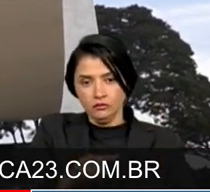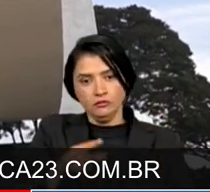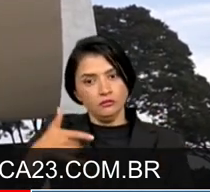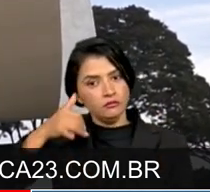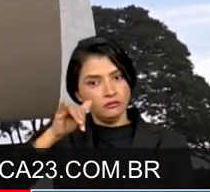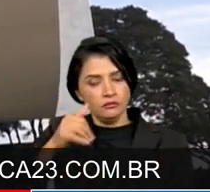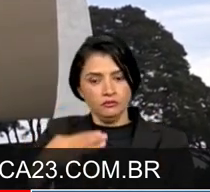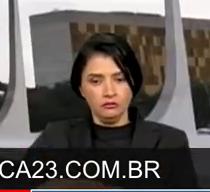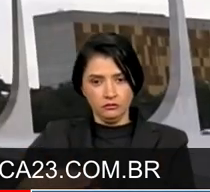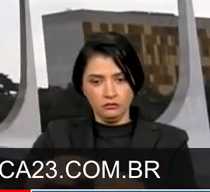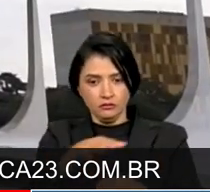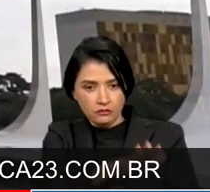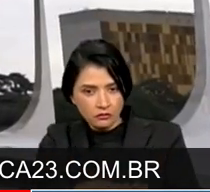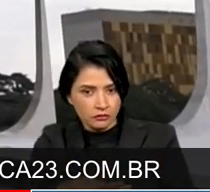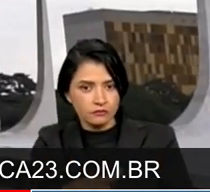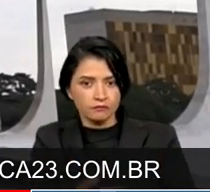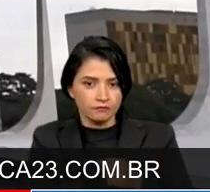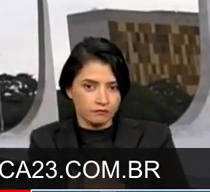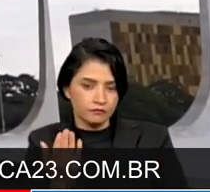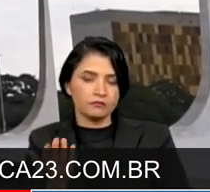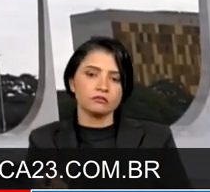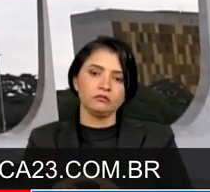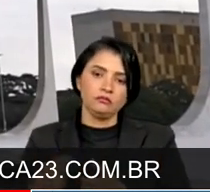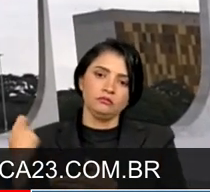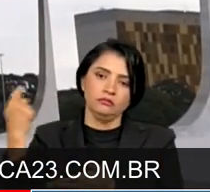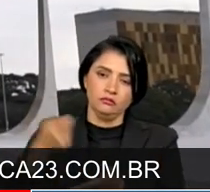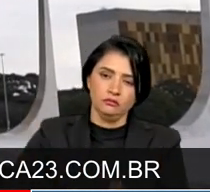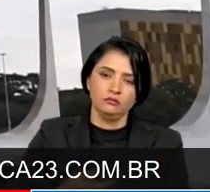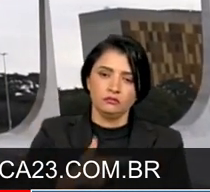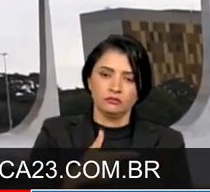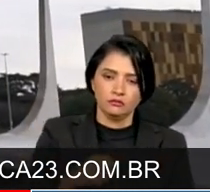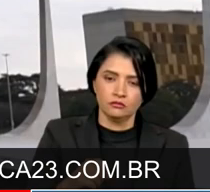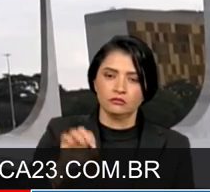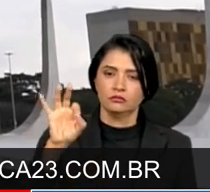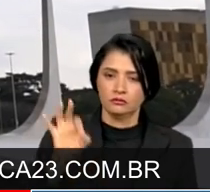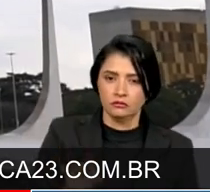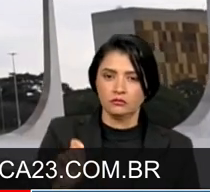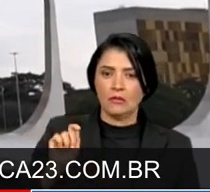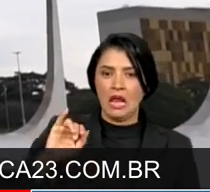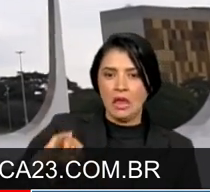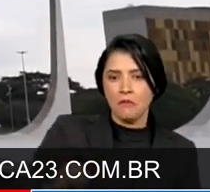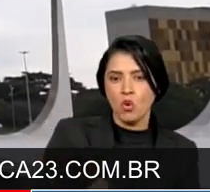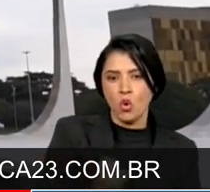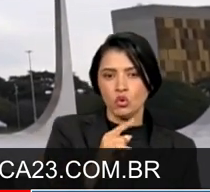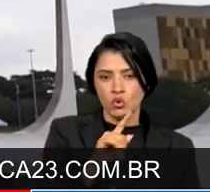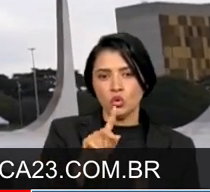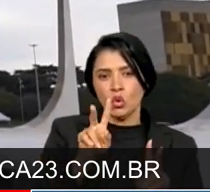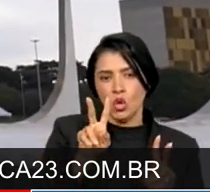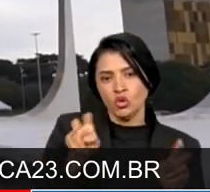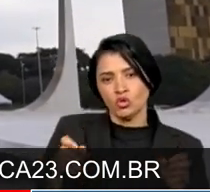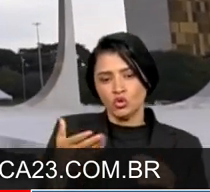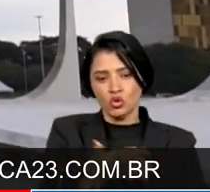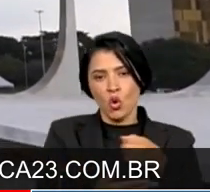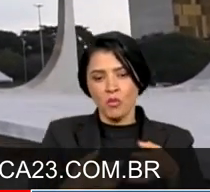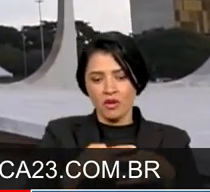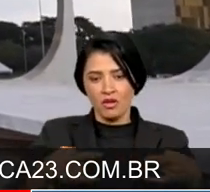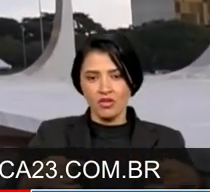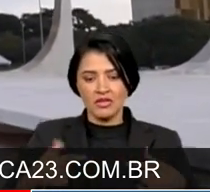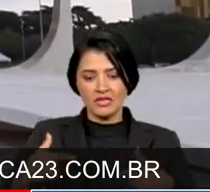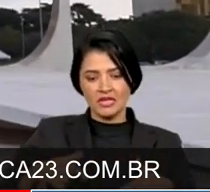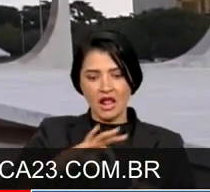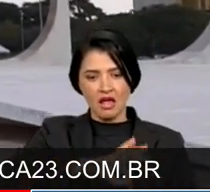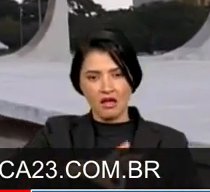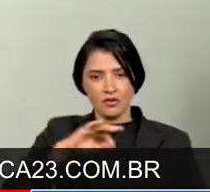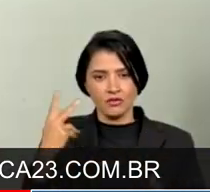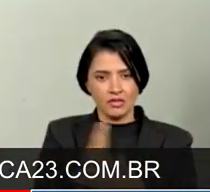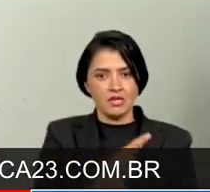municípios e os setores produtivos voltem a pagar 20% de imposto sobre a folha salarial o que aconteceria nesta